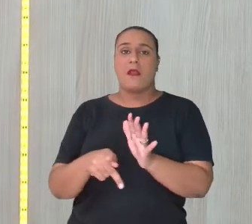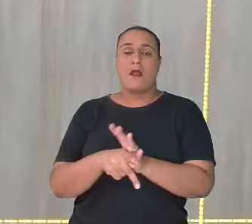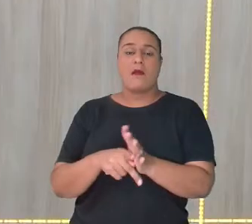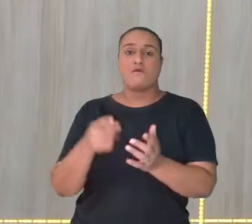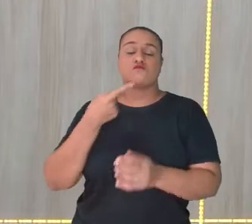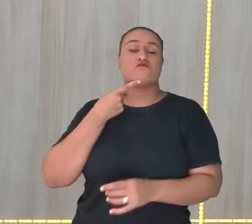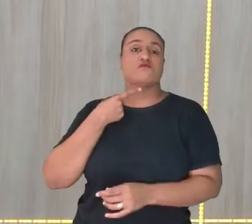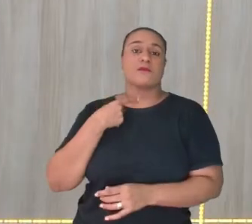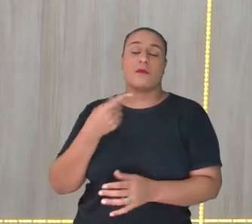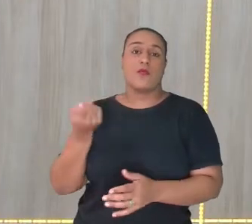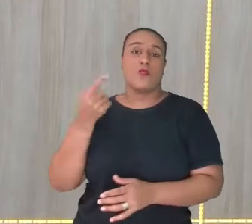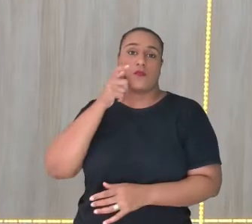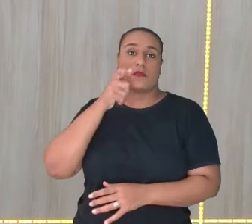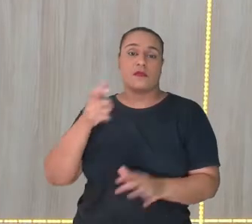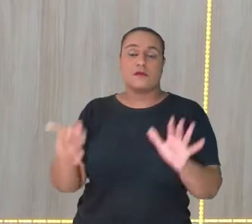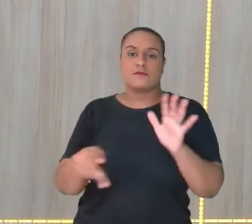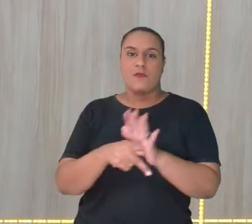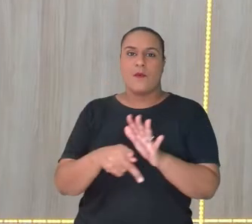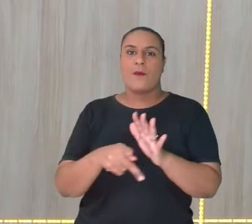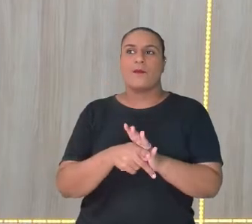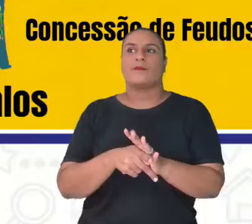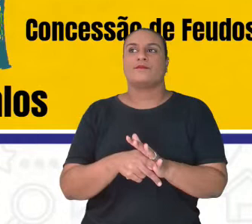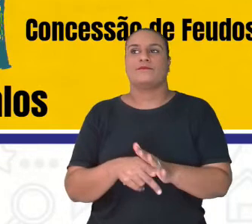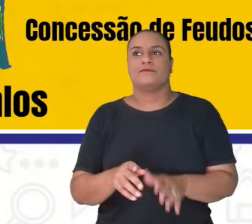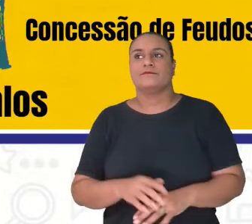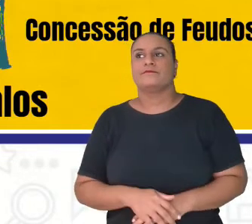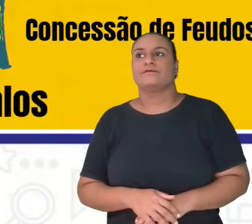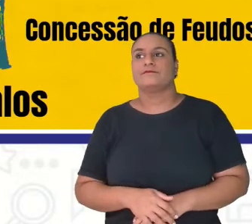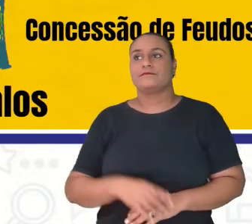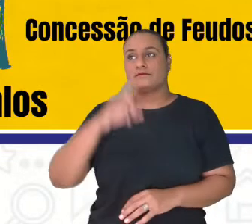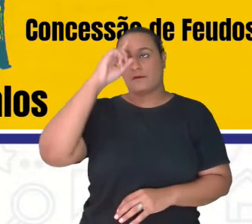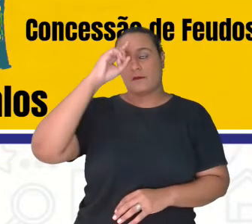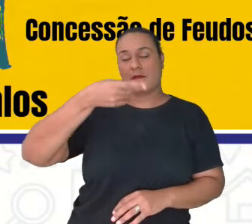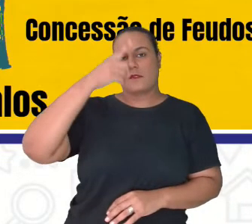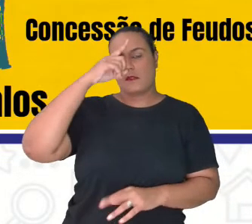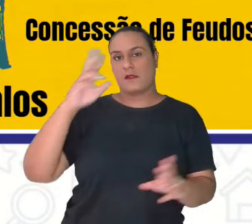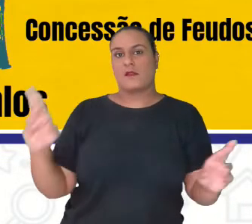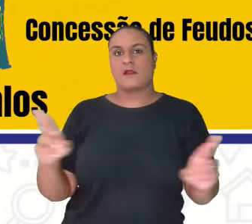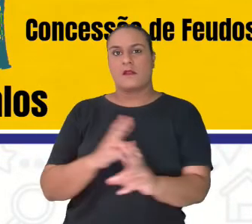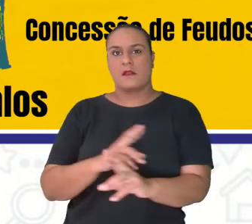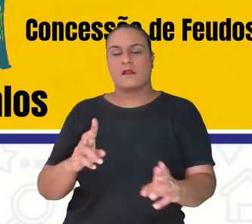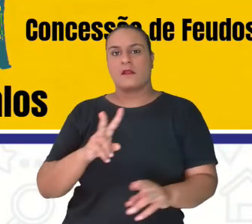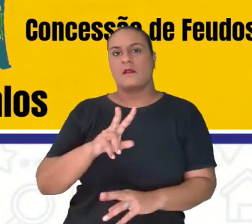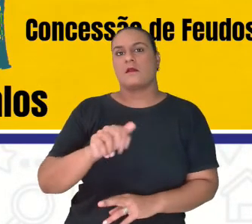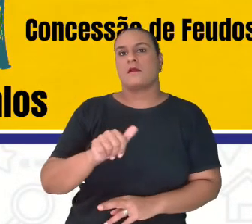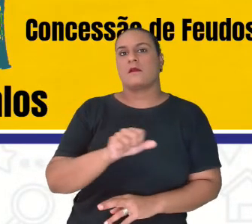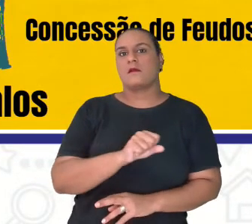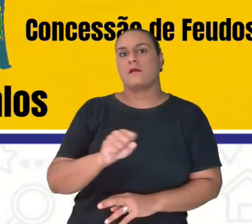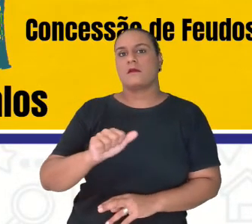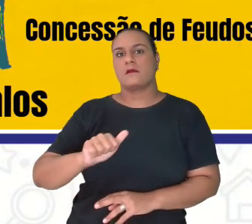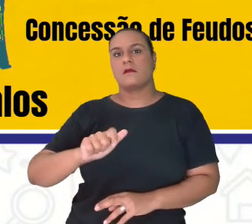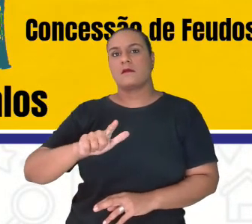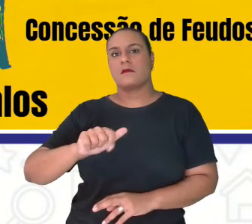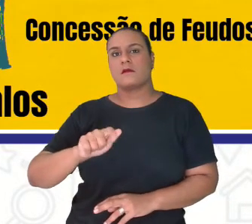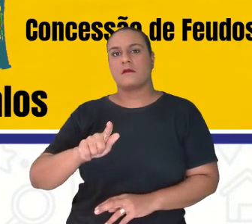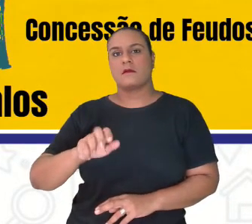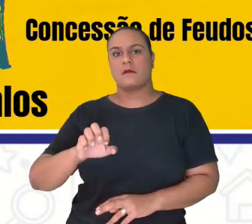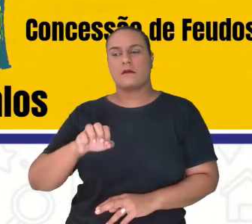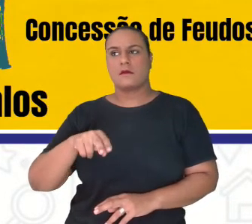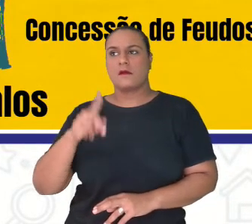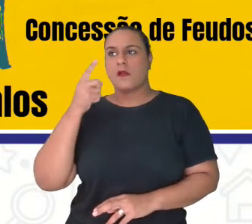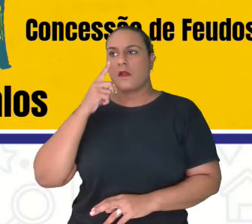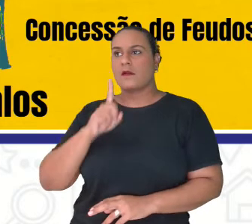exatamente. Então, vejam, os senhores, né, eles estão ligados por relações de vassalagem. Veja aqui o